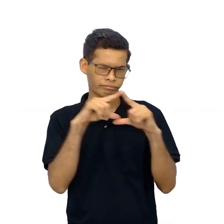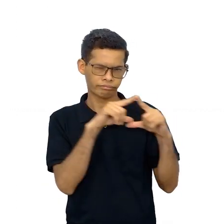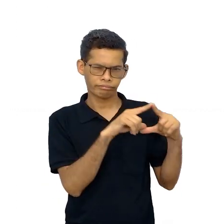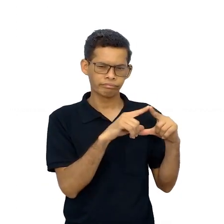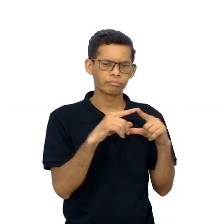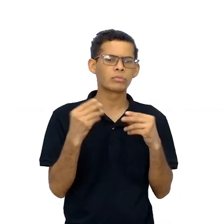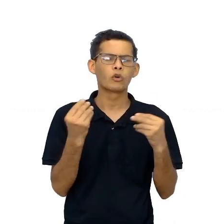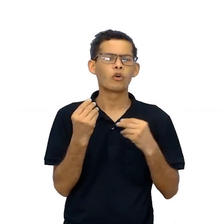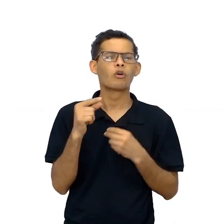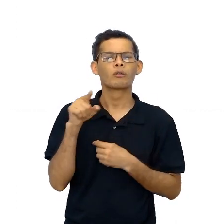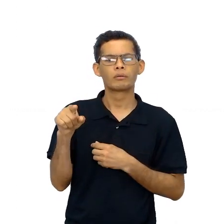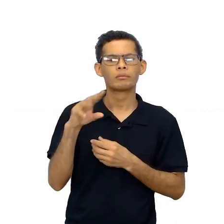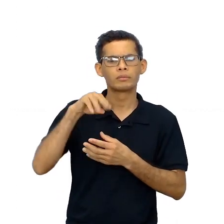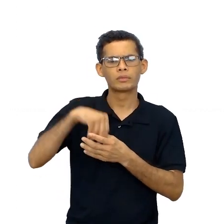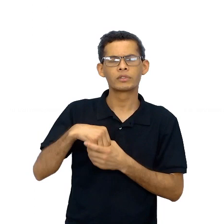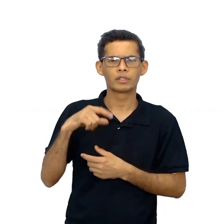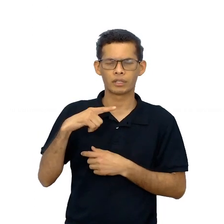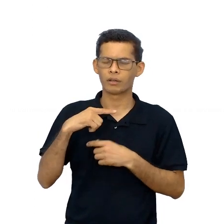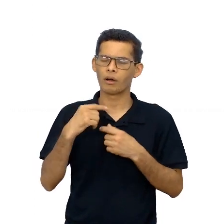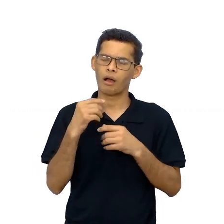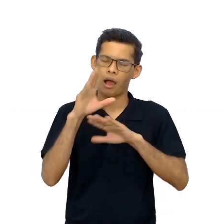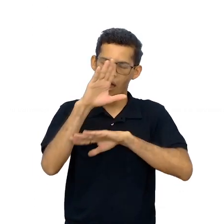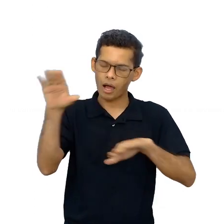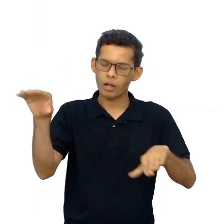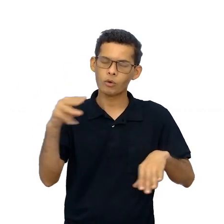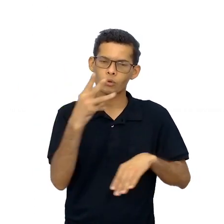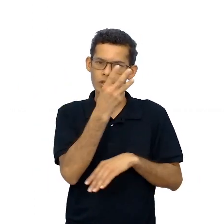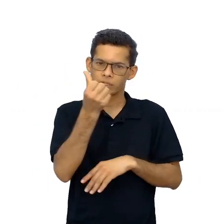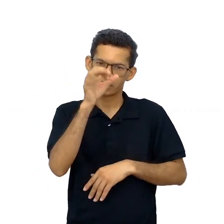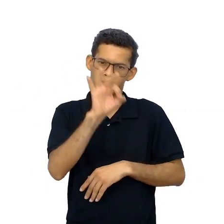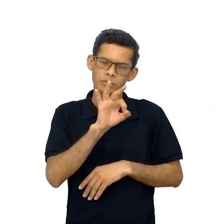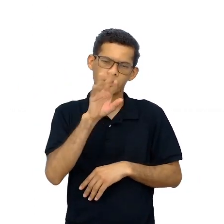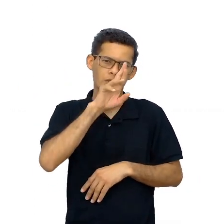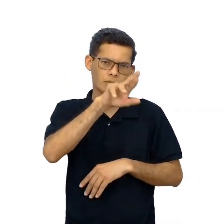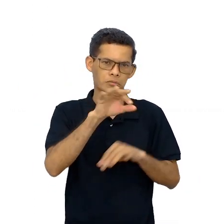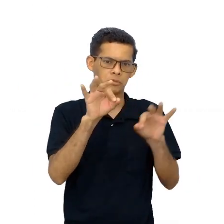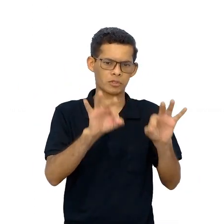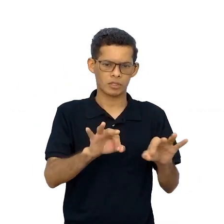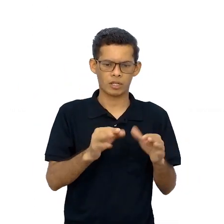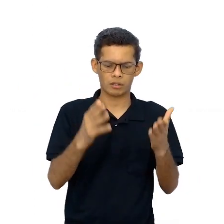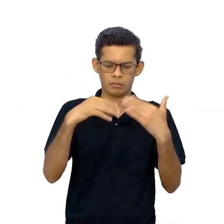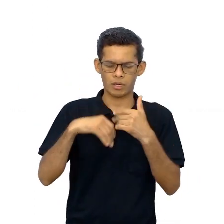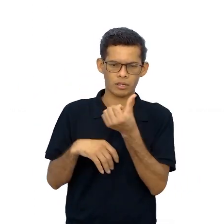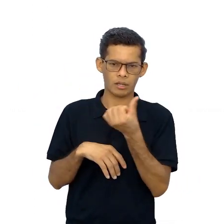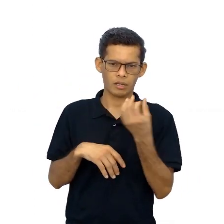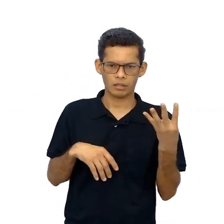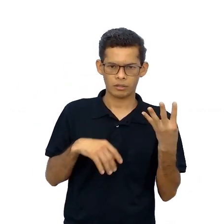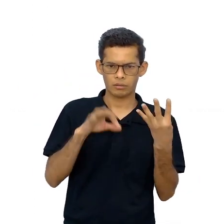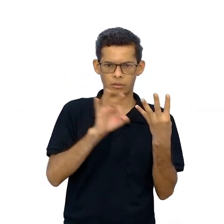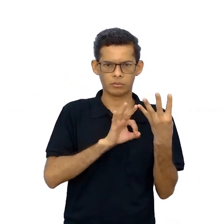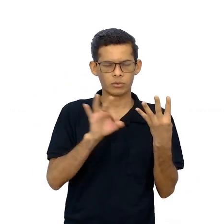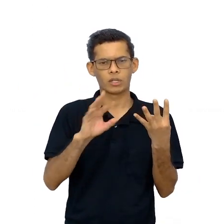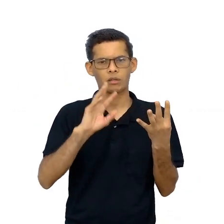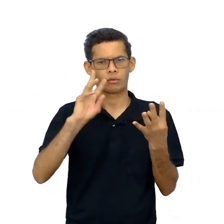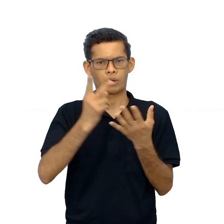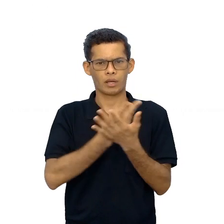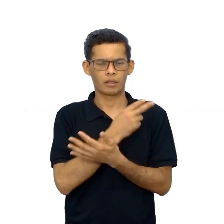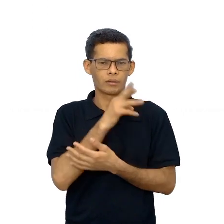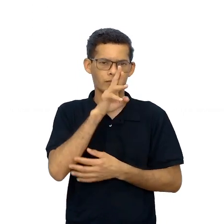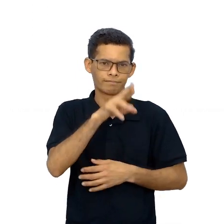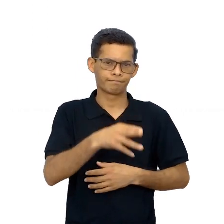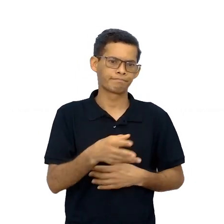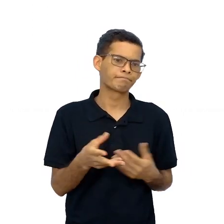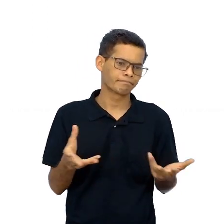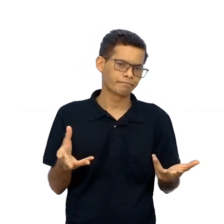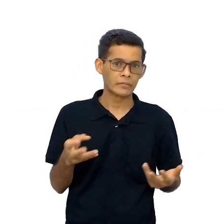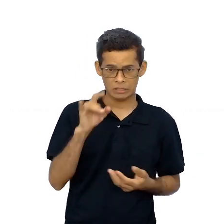36% apenas dos estudantes acertaram, os outros 64% erraram. Se vocês